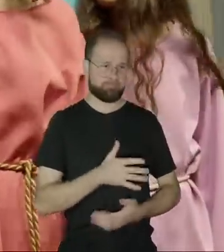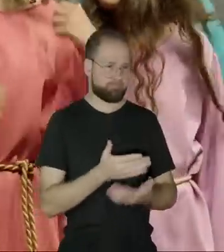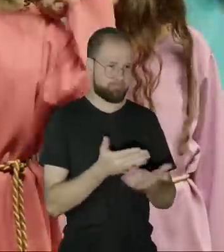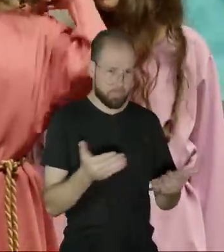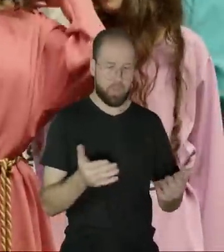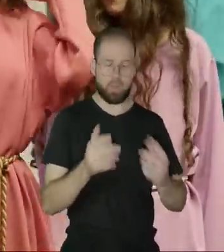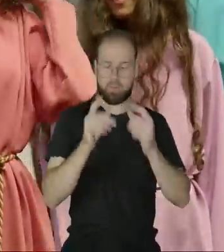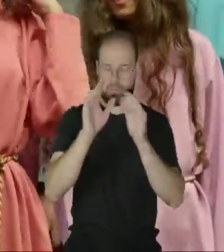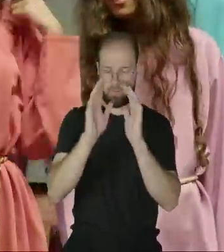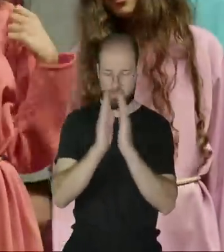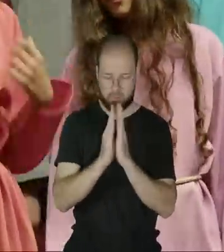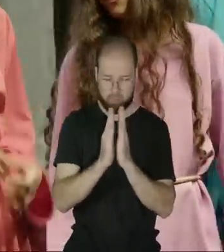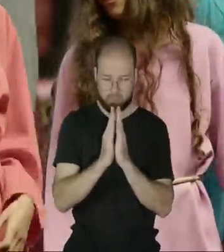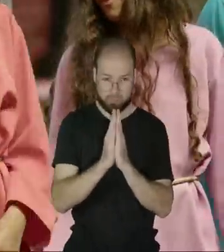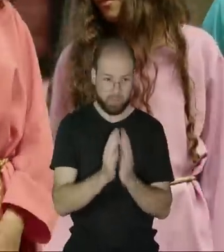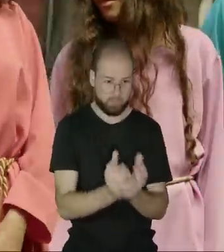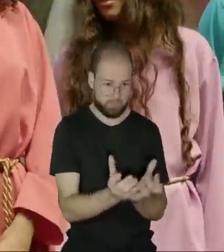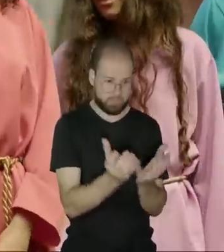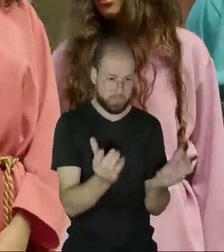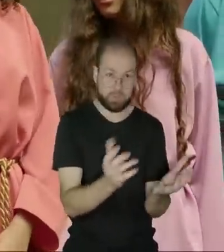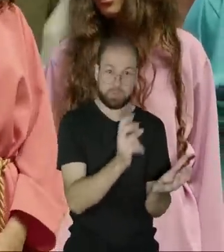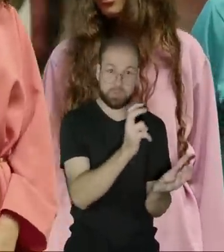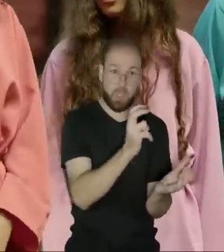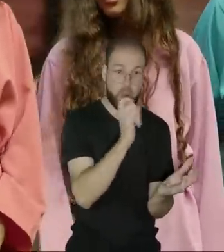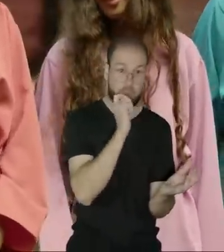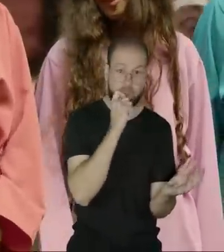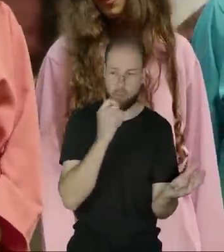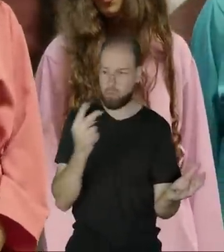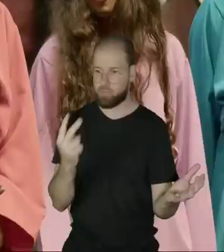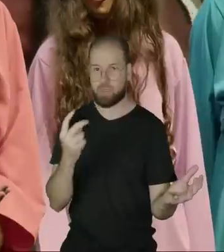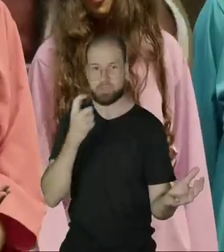repartiu 5 pães e 2 peixes e nos ensinou: